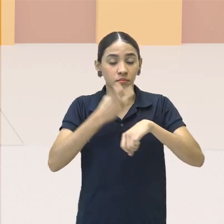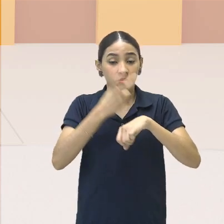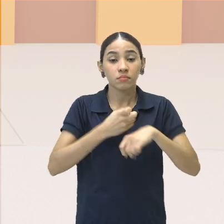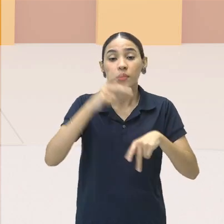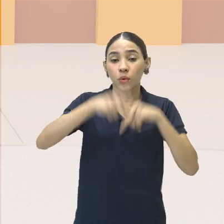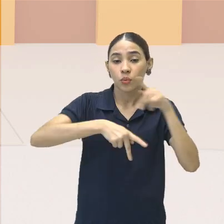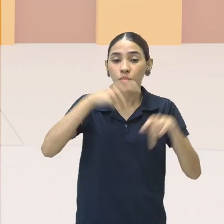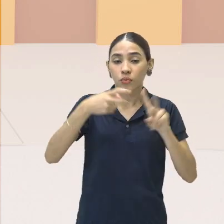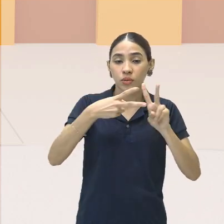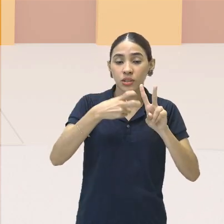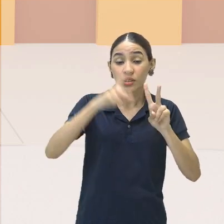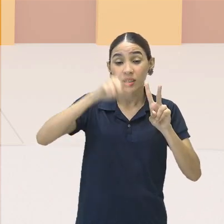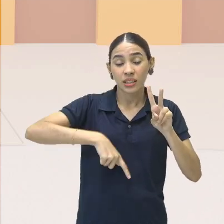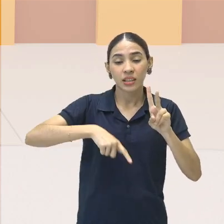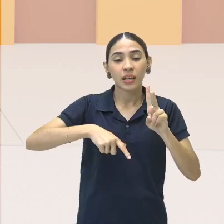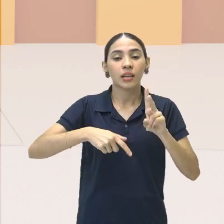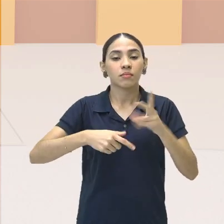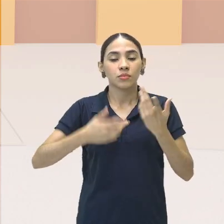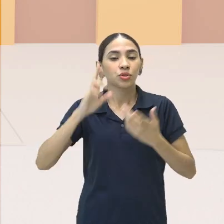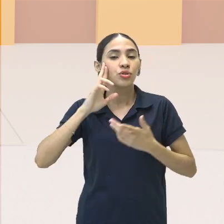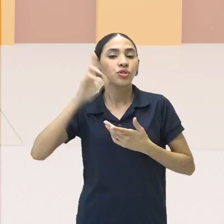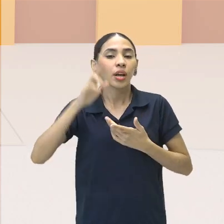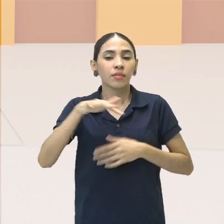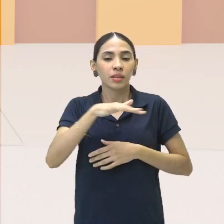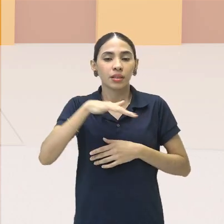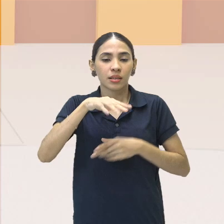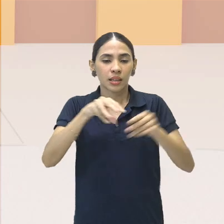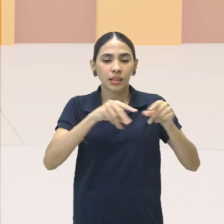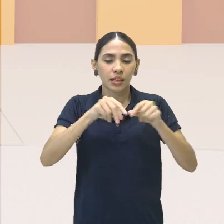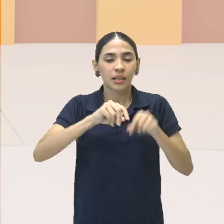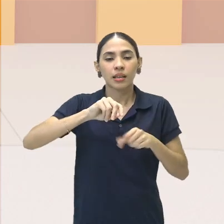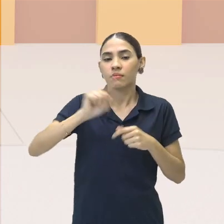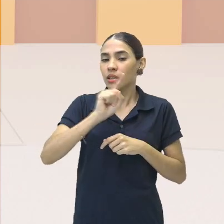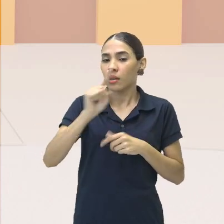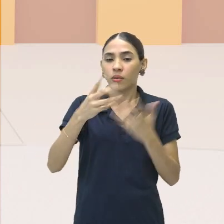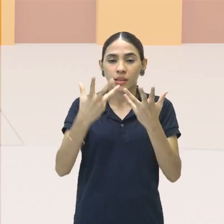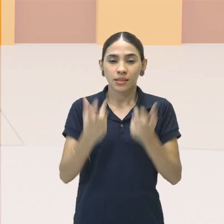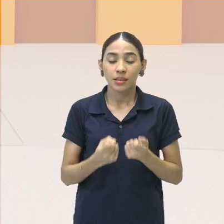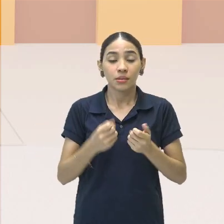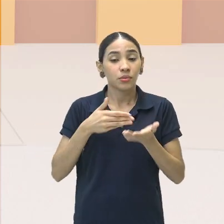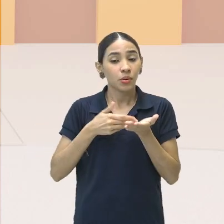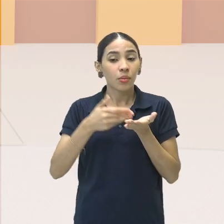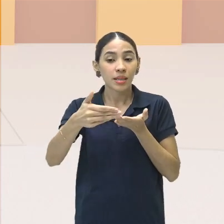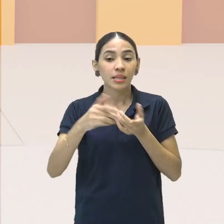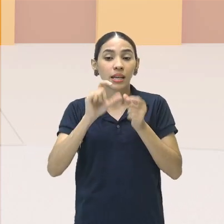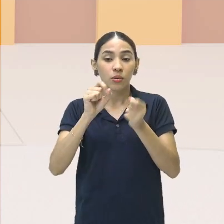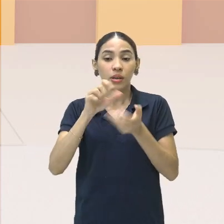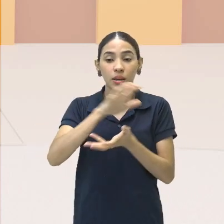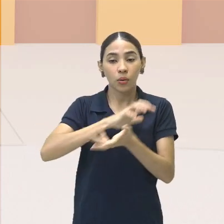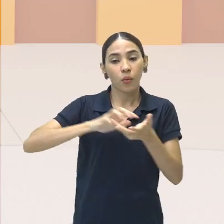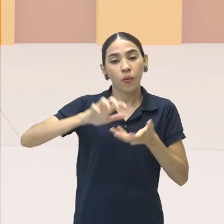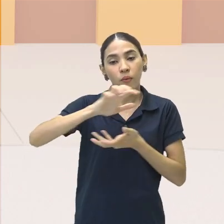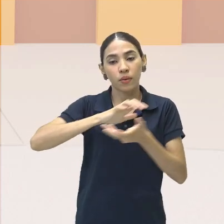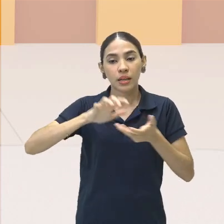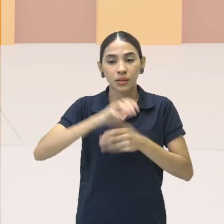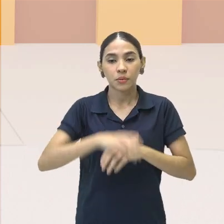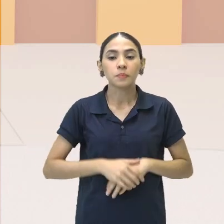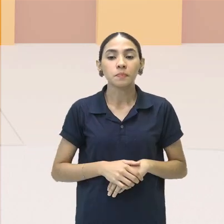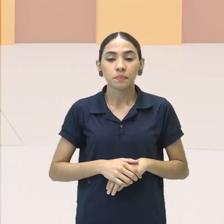indígenas, que são os donos daquelas terras, não vão aceitar isso pacificamente e começarão os conflitos